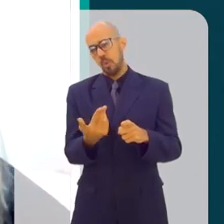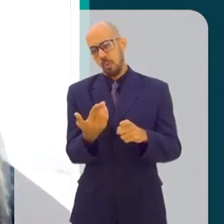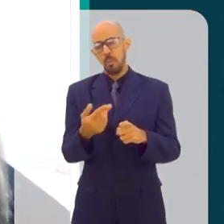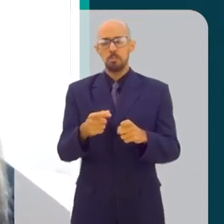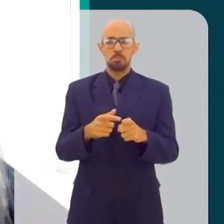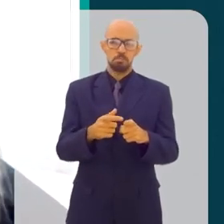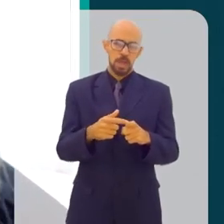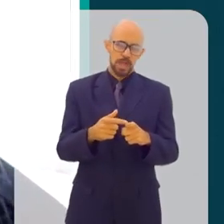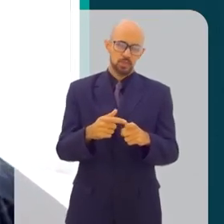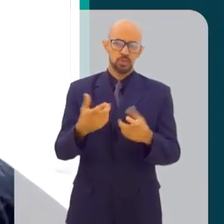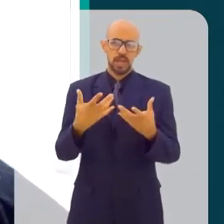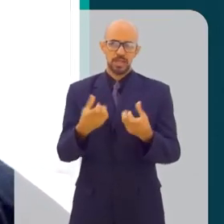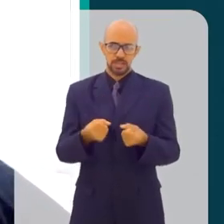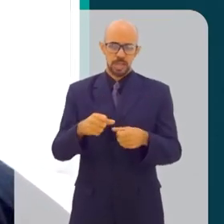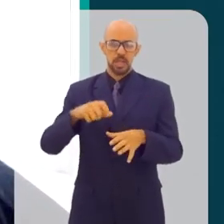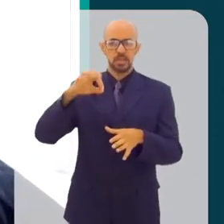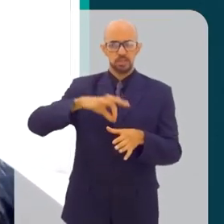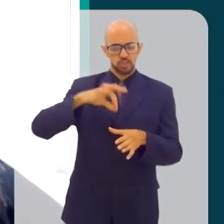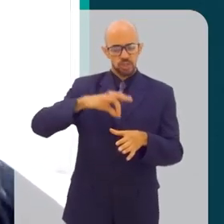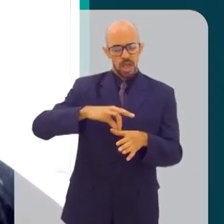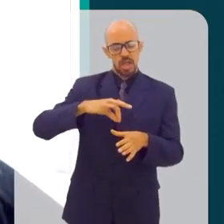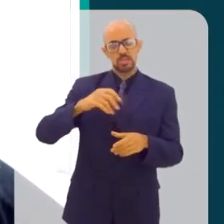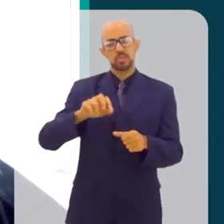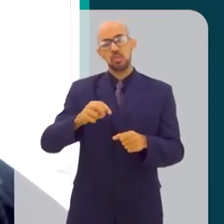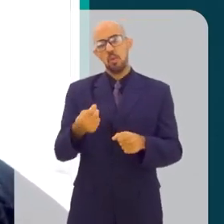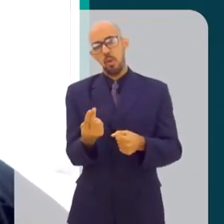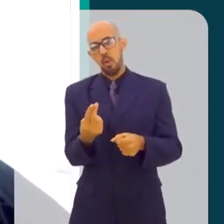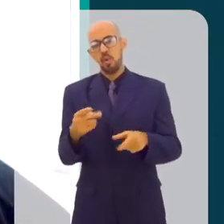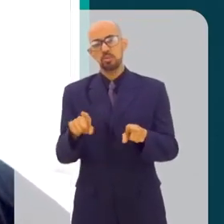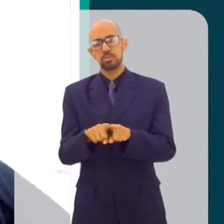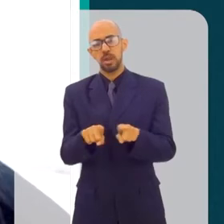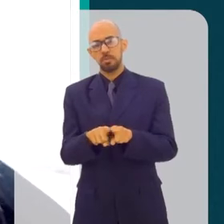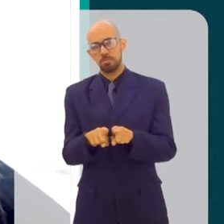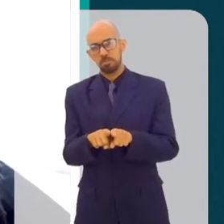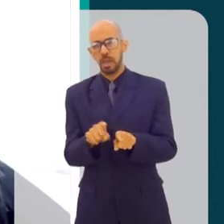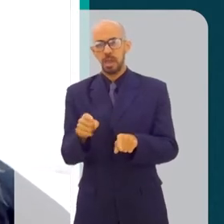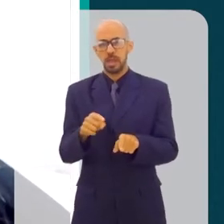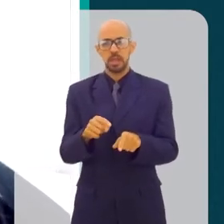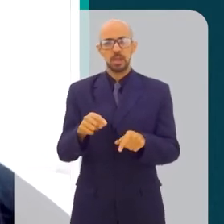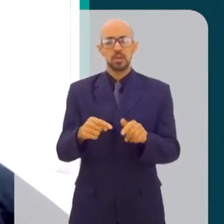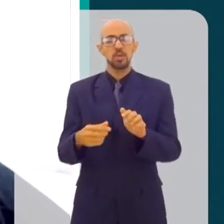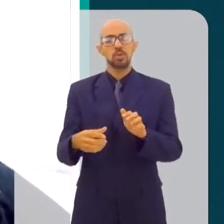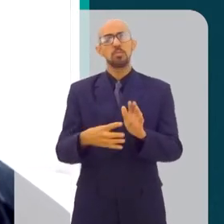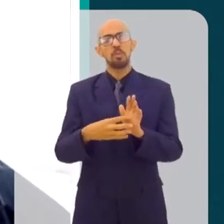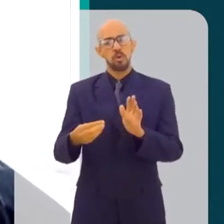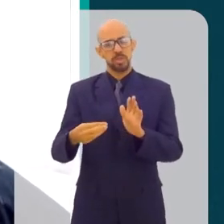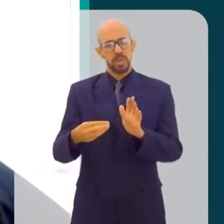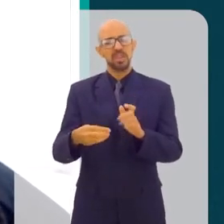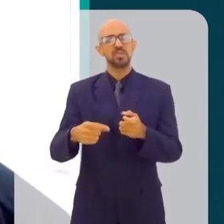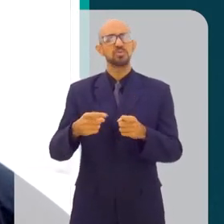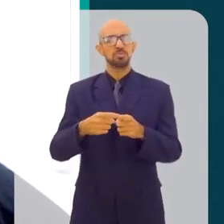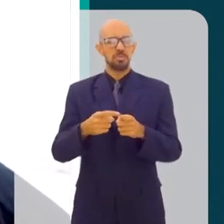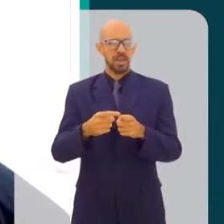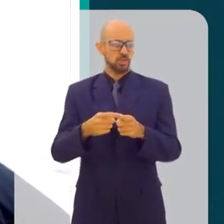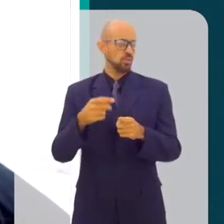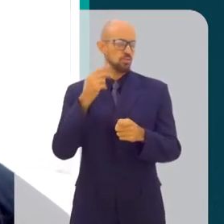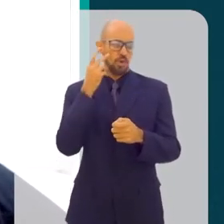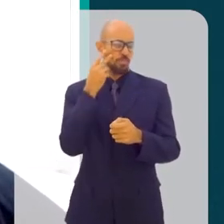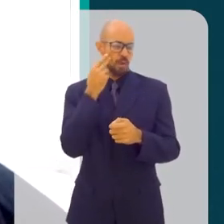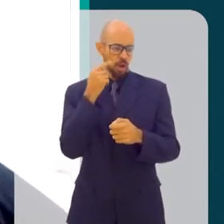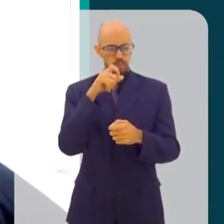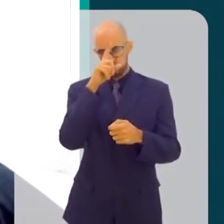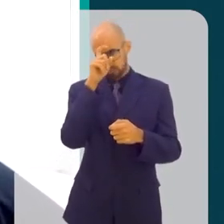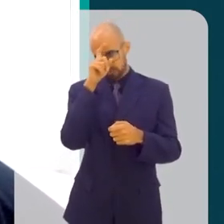uma abordagem mais naturalista, através dos chás e ervas, ou realmente o modelo mais clássico, né, com